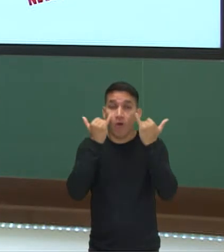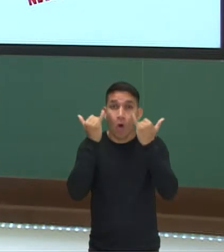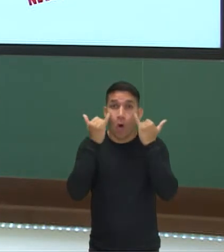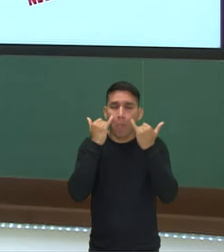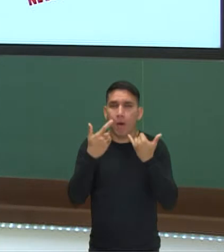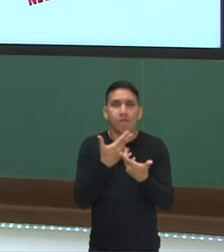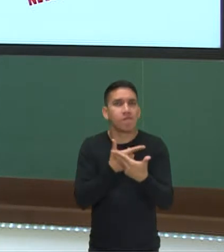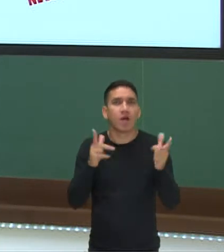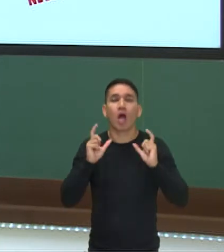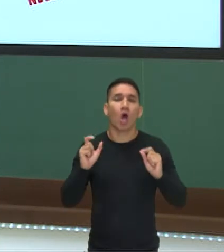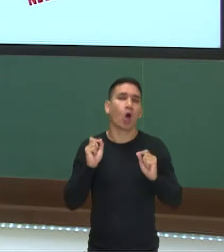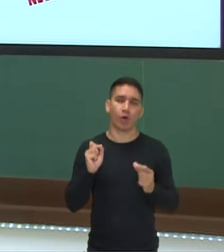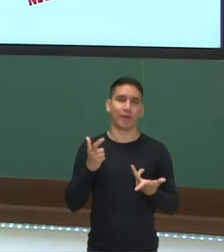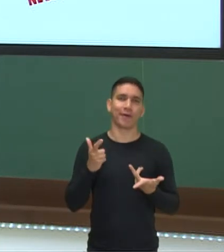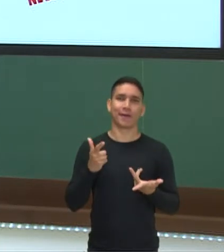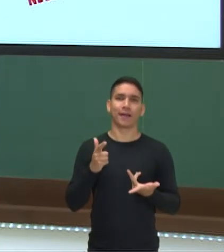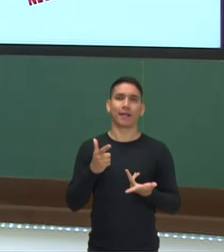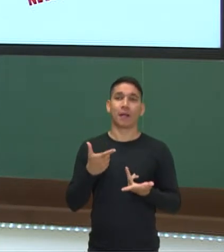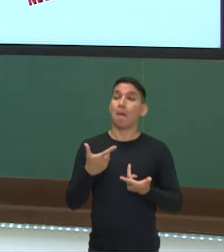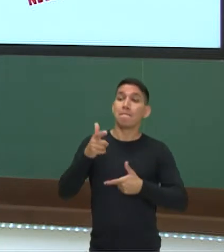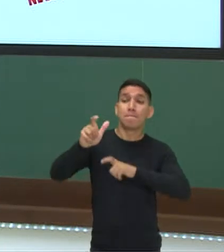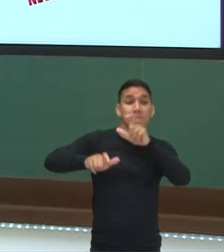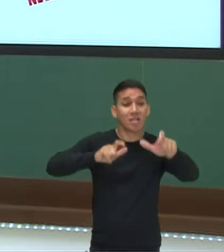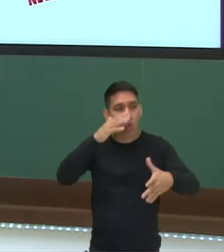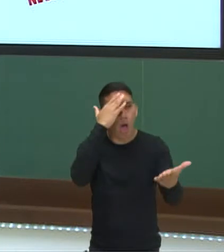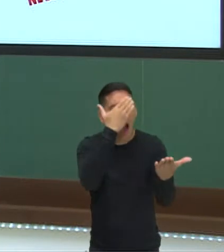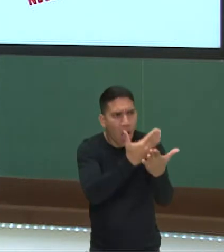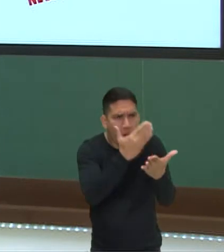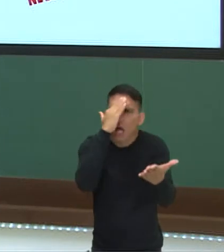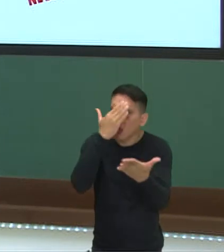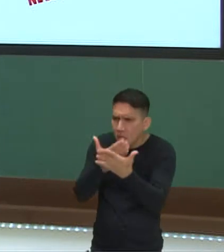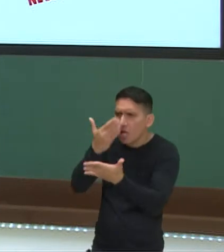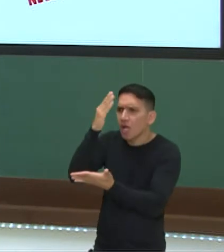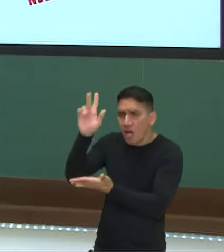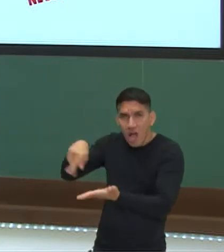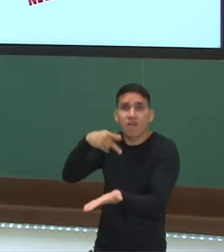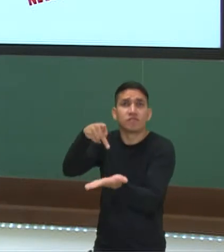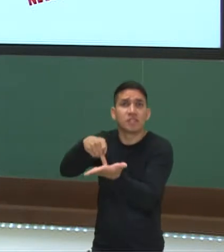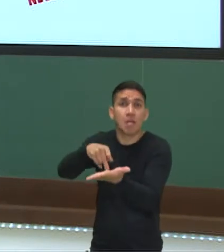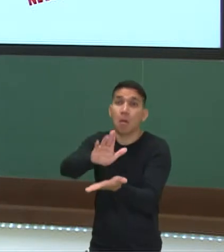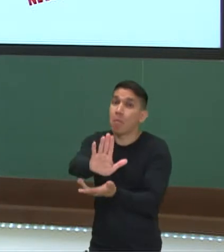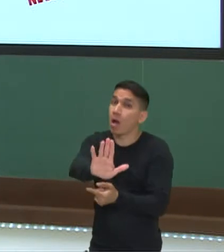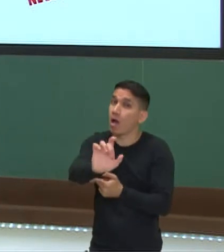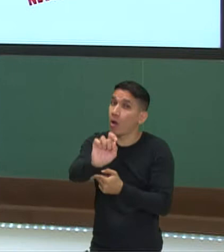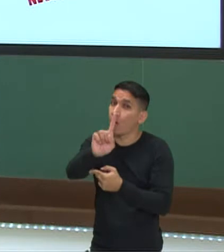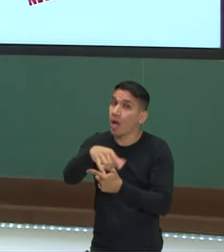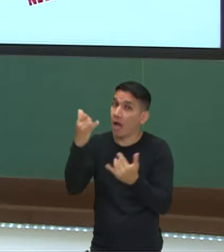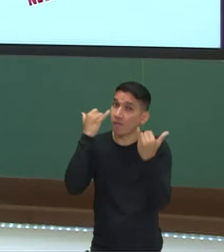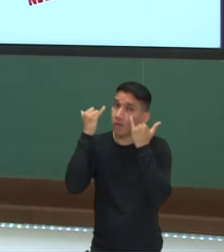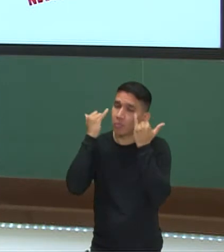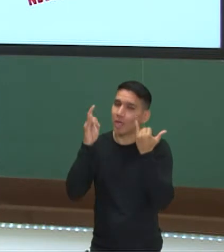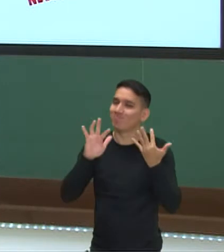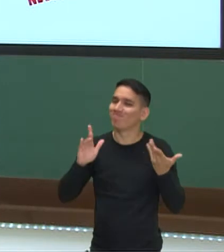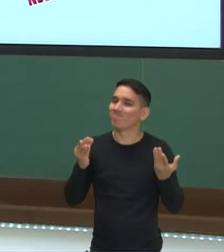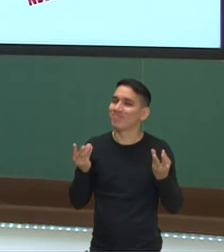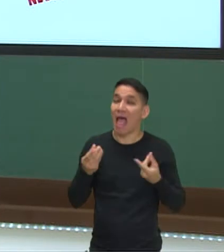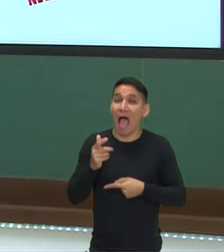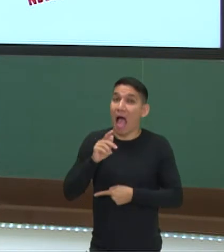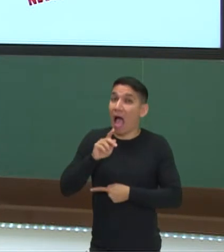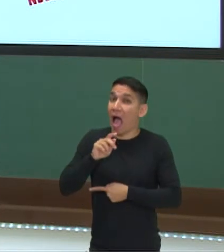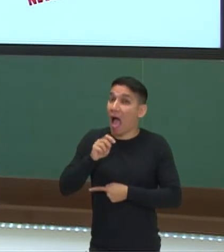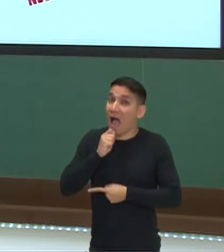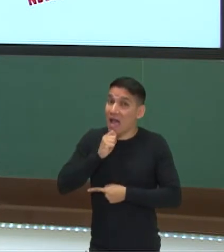que muitas pessoas acreditam serem verdadeiras, mas são informações que ainda não têm